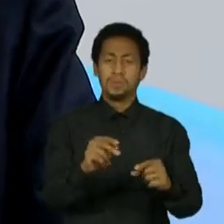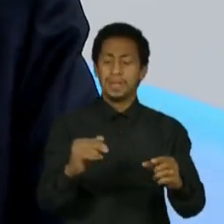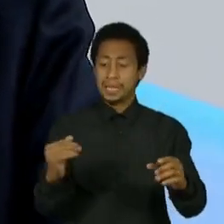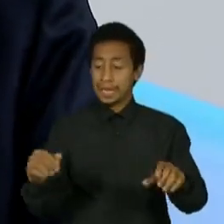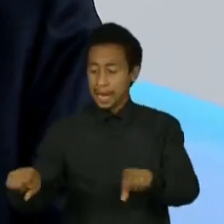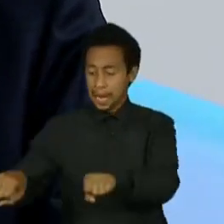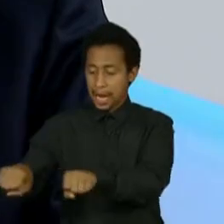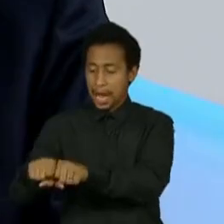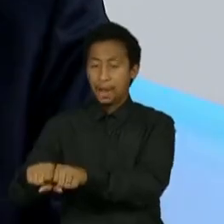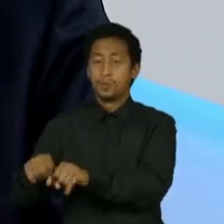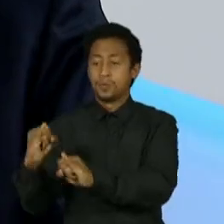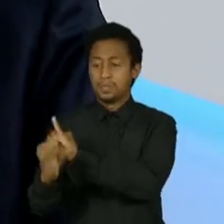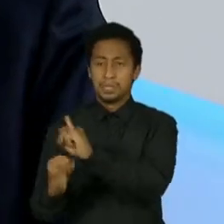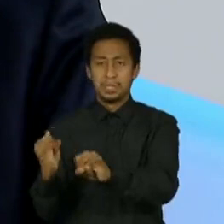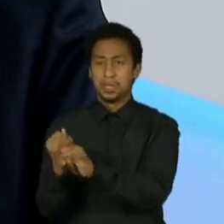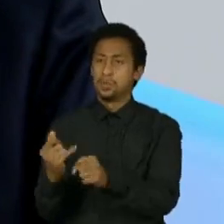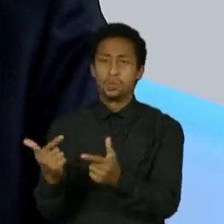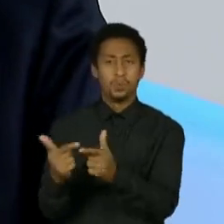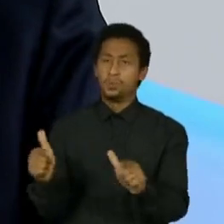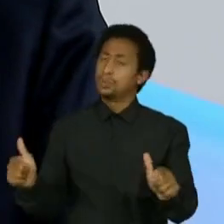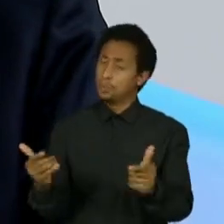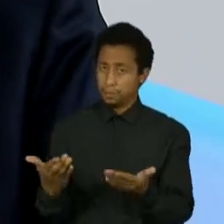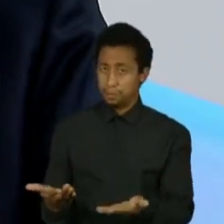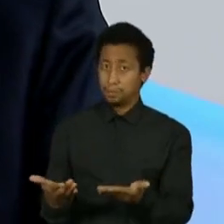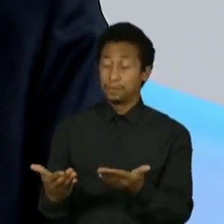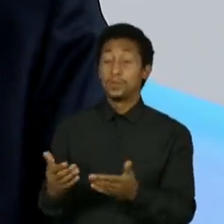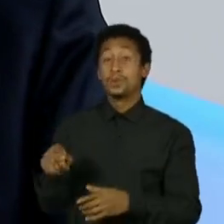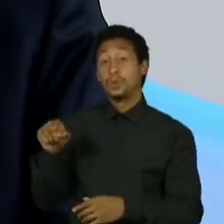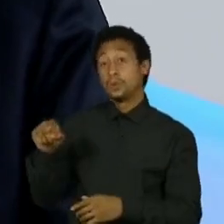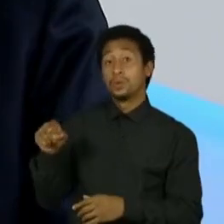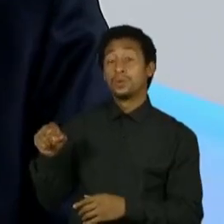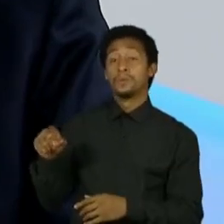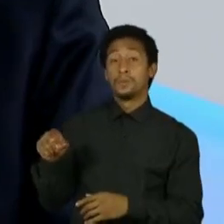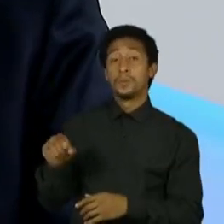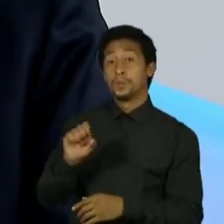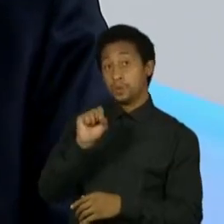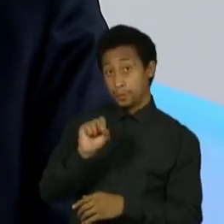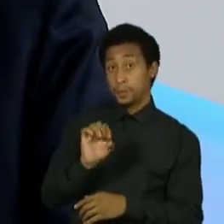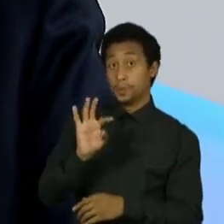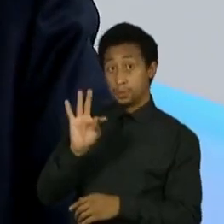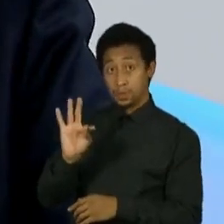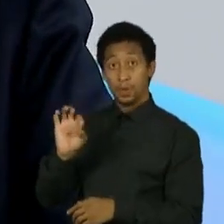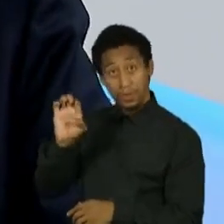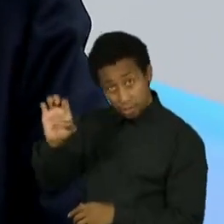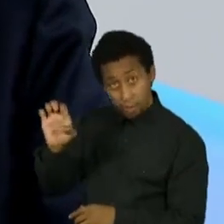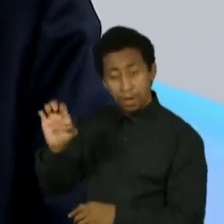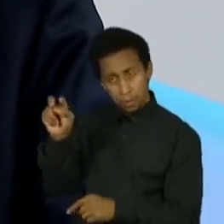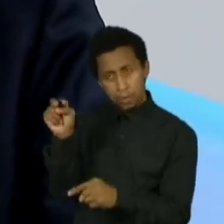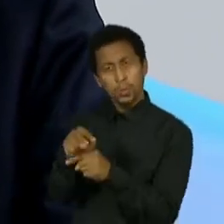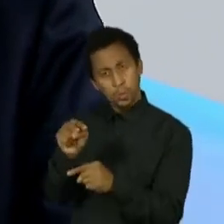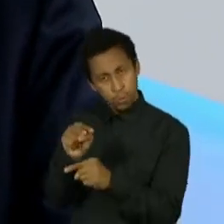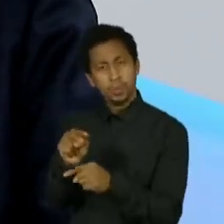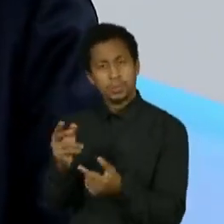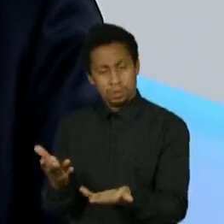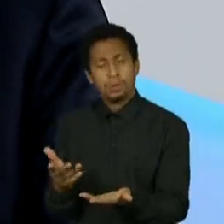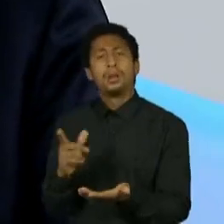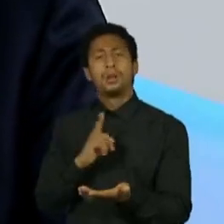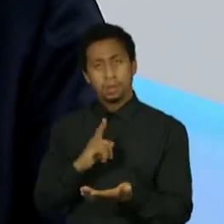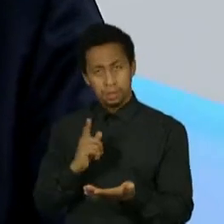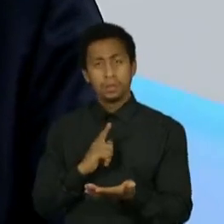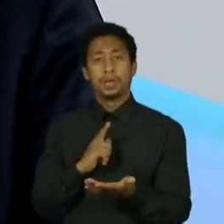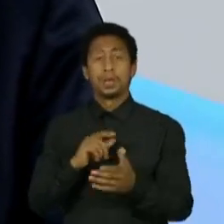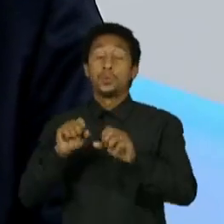o Tribunal Superior Eleitoral como toda e qualquer instituição pública ou privada tem seus bancos de dados